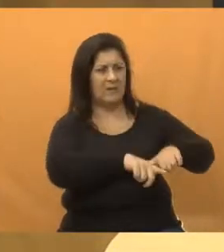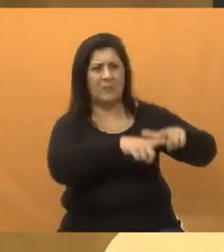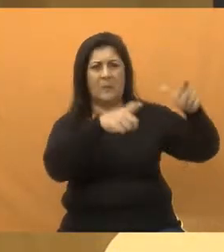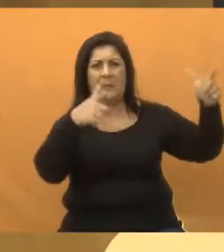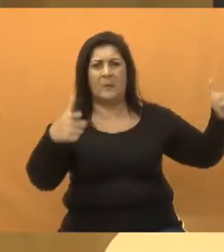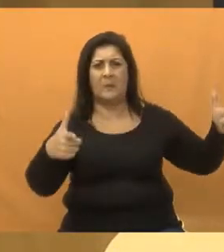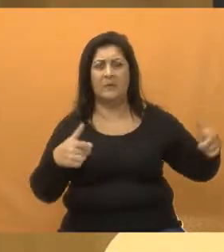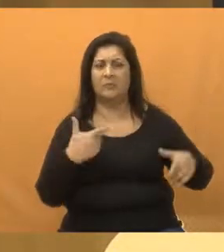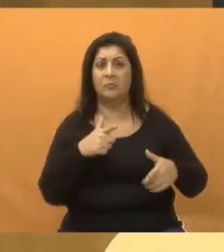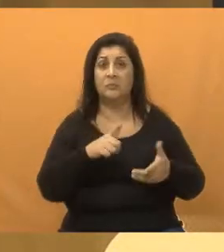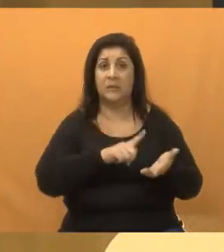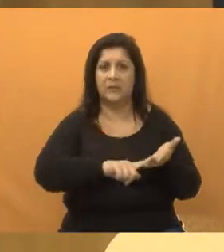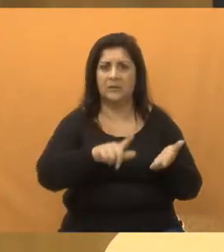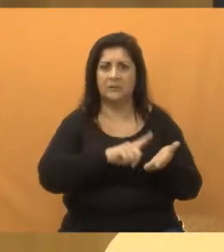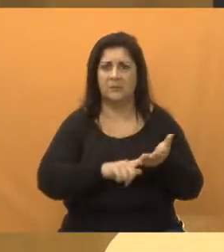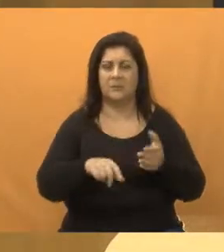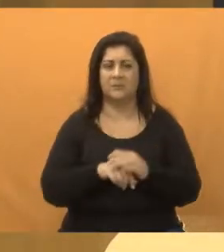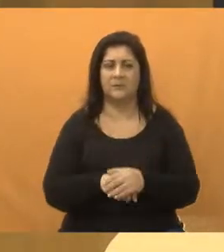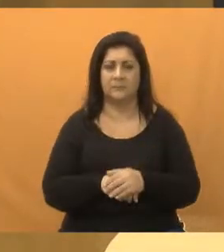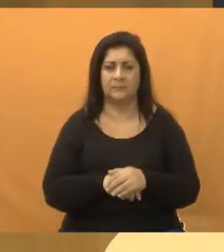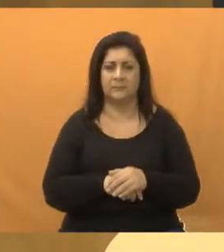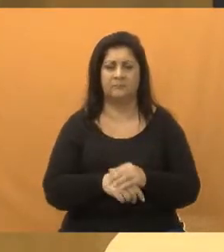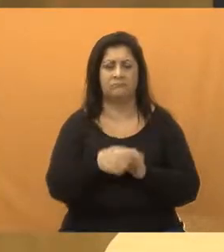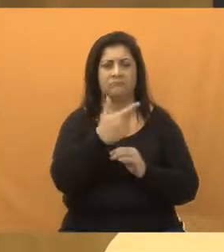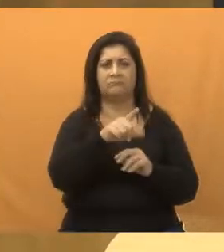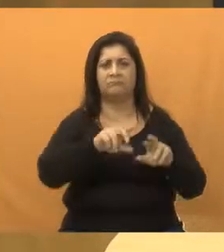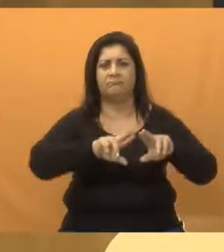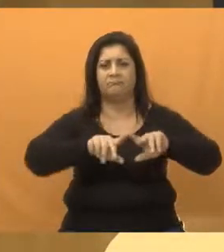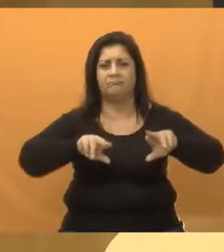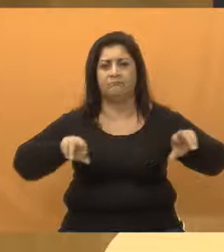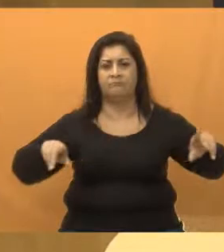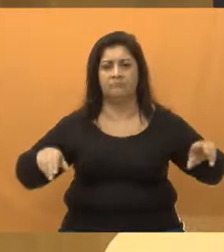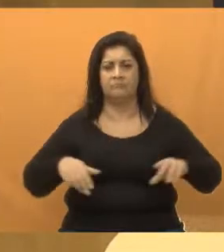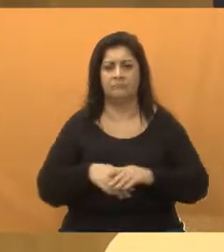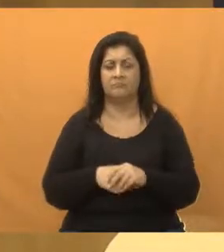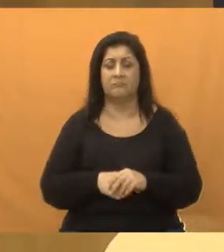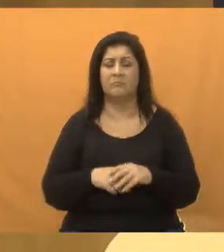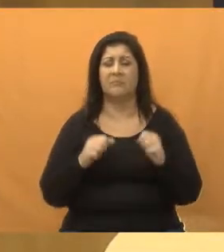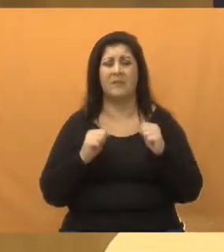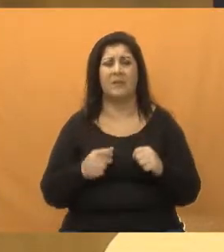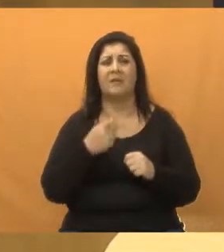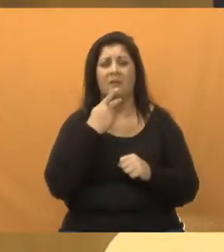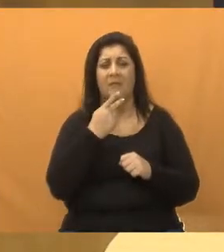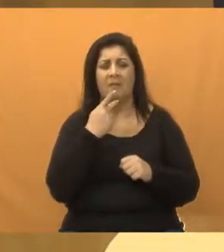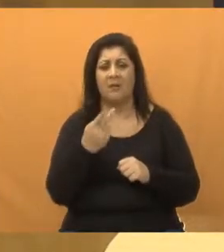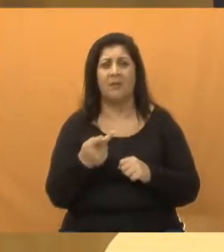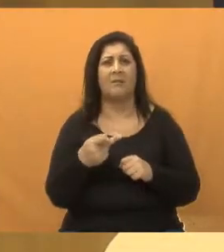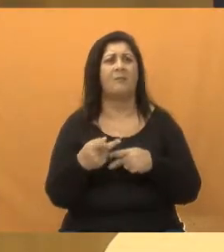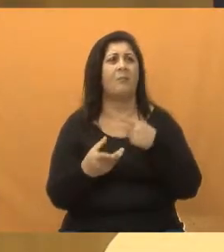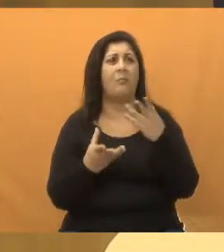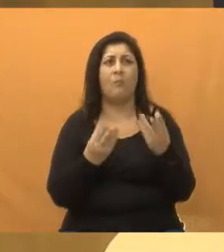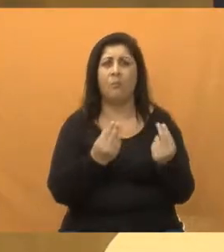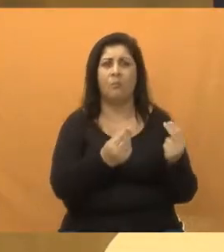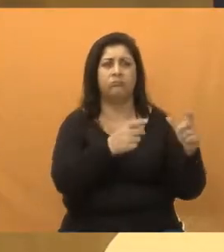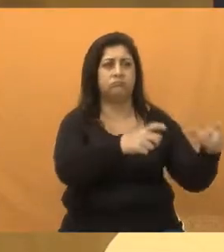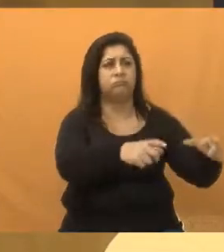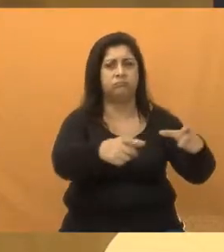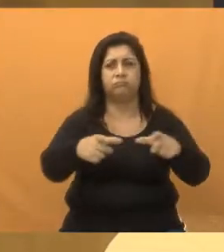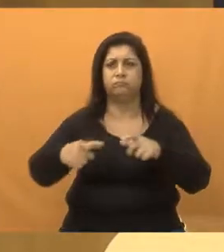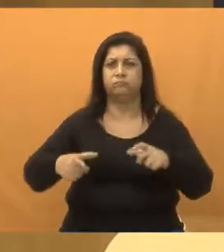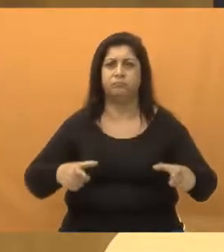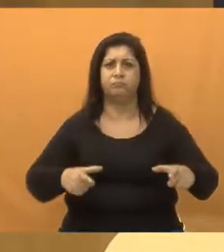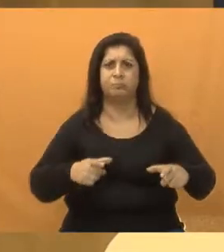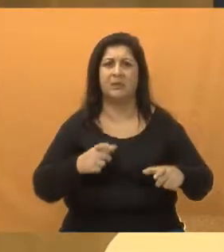Veranei Irajá, esgoto, céu aberto. E eu poderia falar aqui, ficar falando de muitos outros pontos